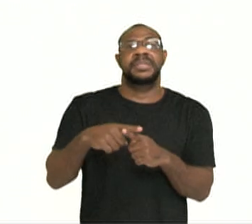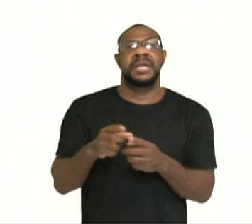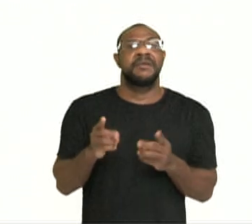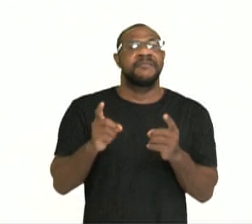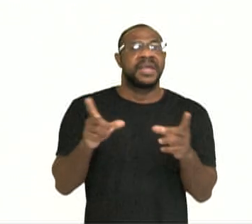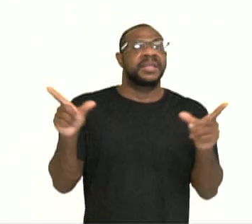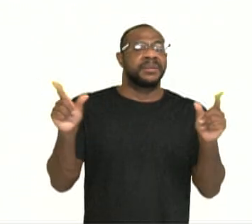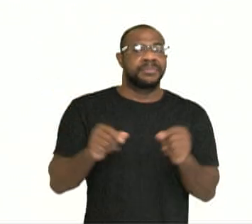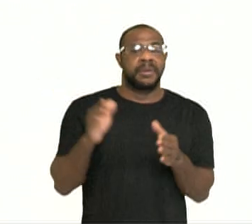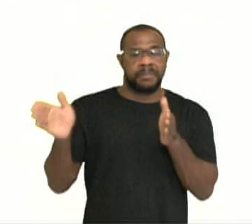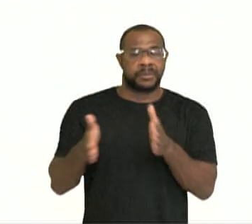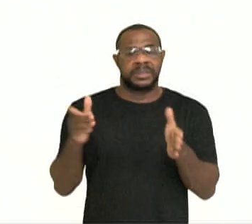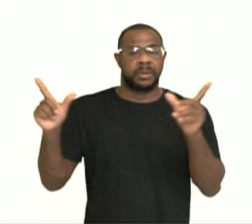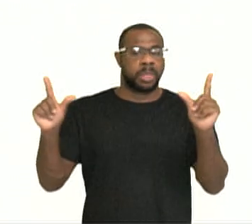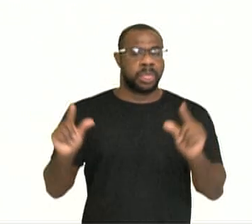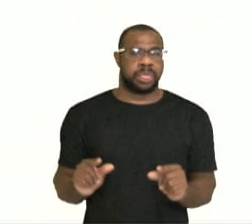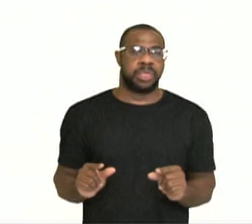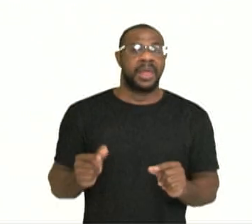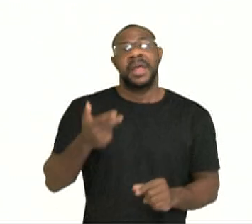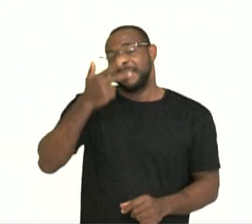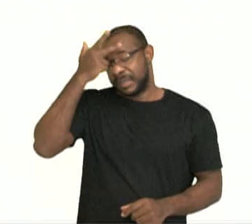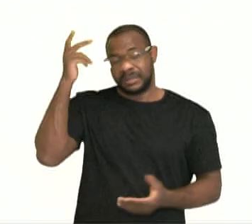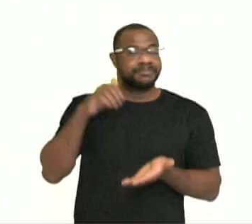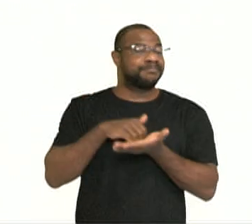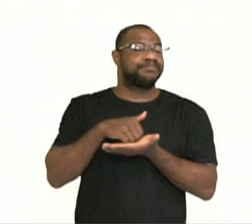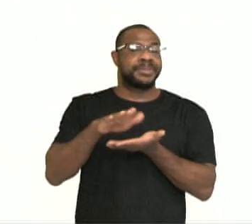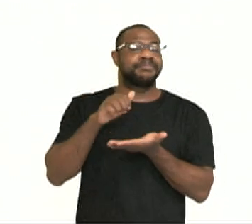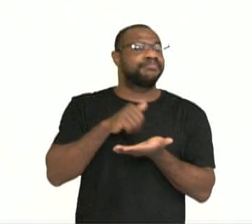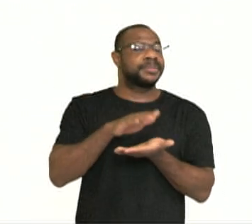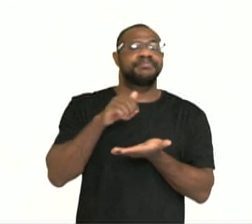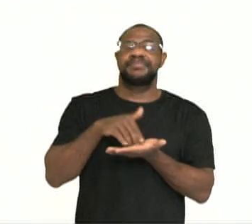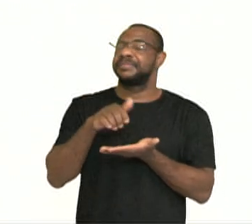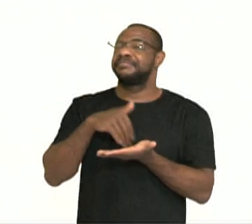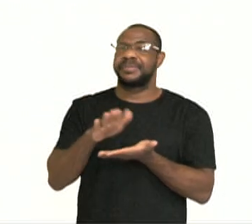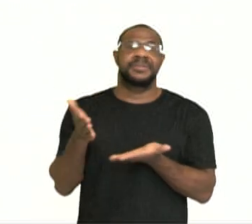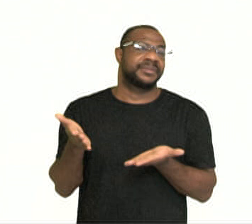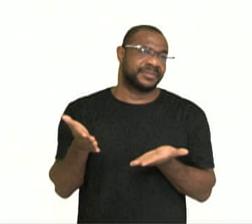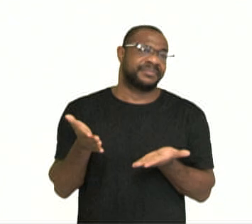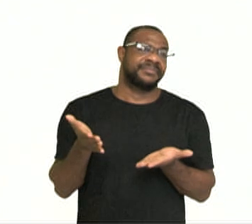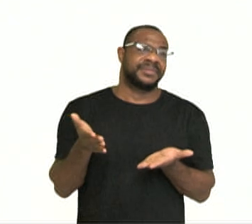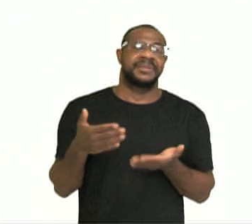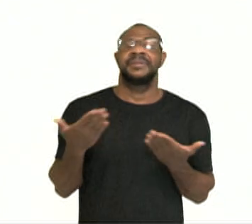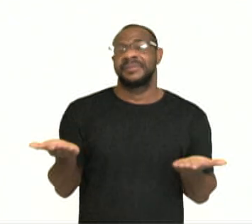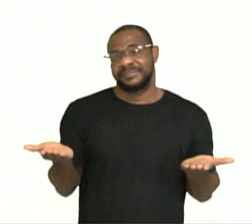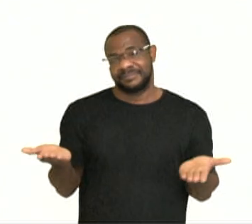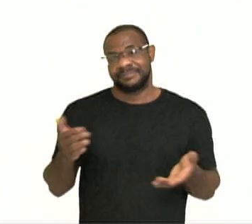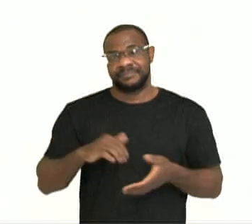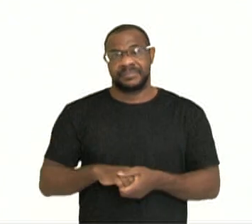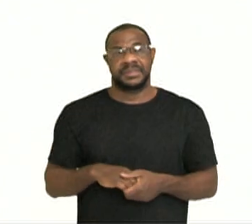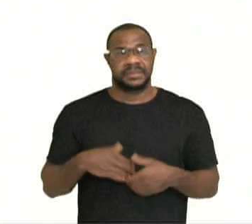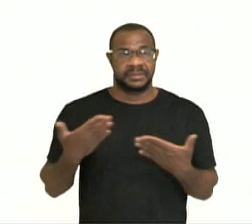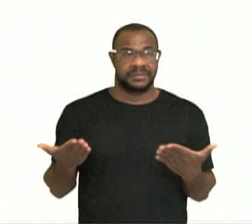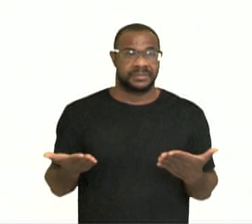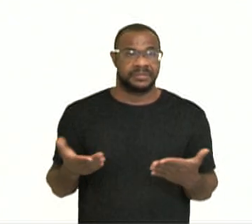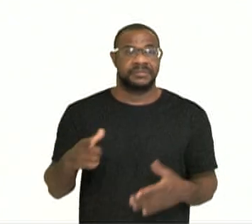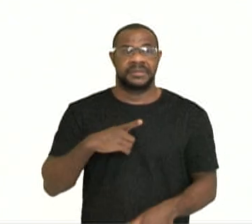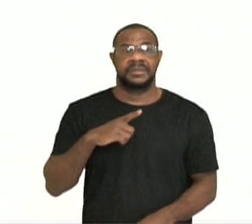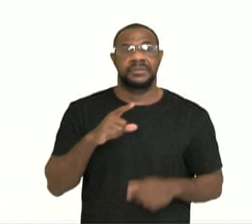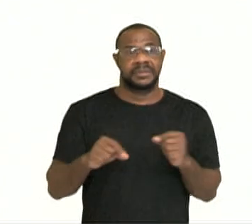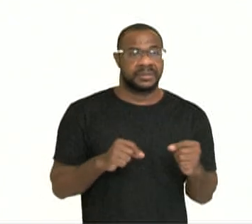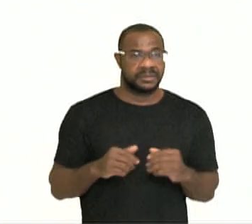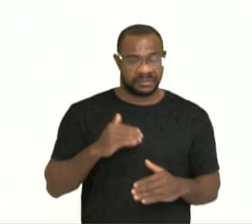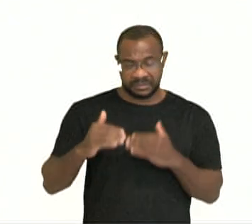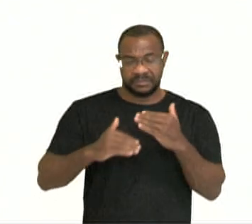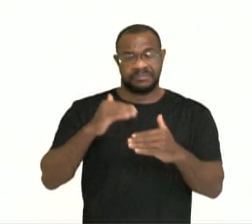diminuiu a produção e aí essas pessoas são demitidas. Ficam então cessada a renda dessa população. E aí nós vamos ter os índices